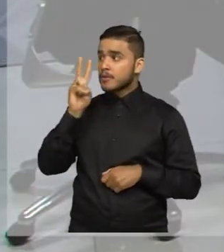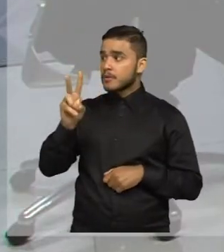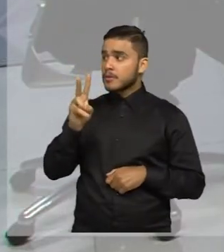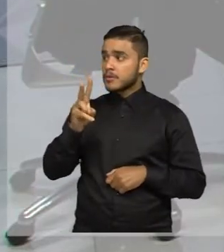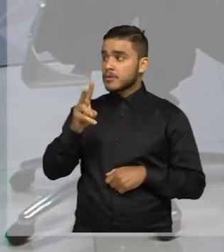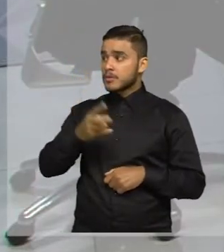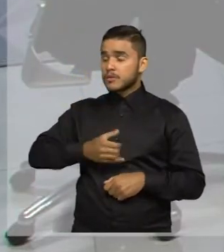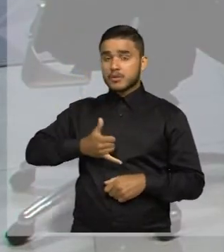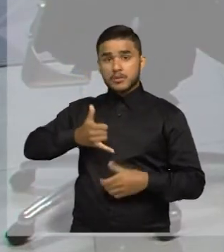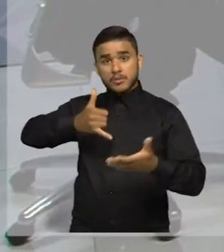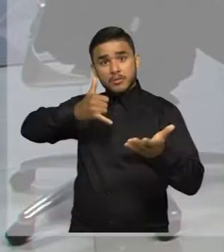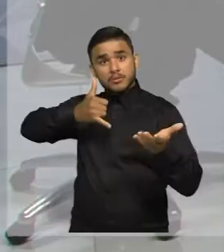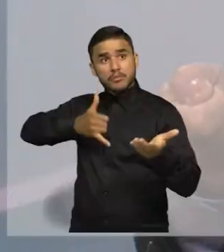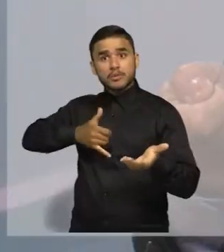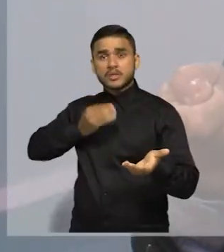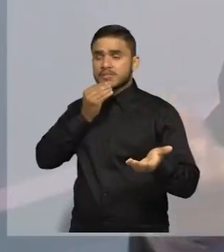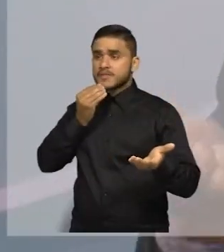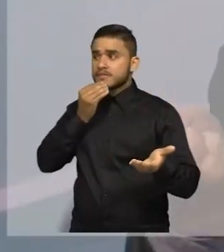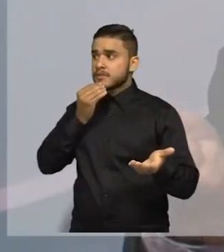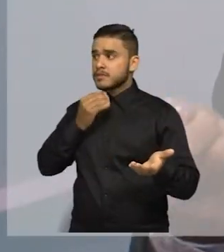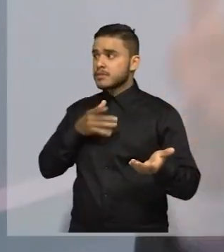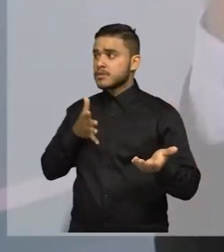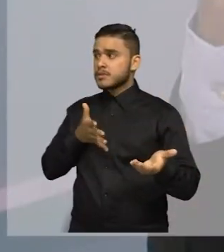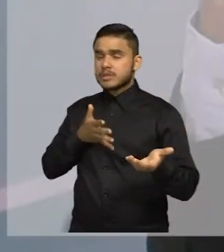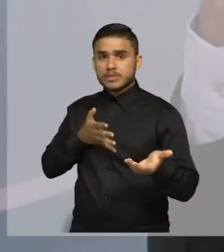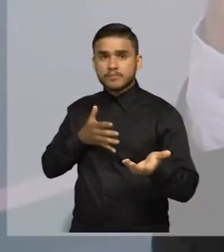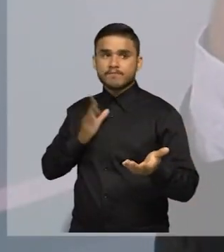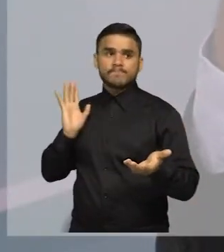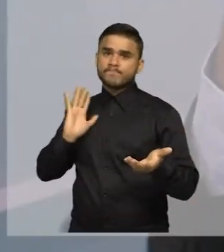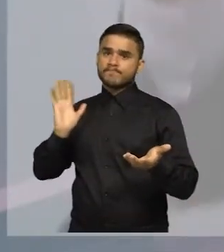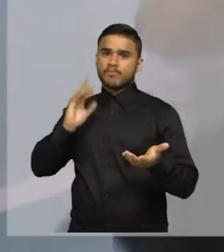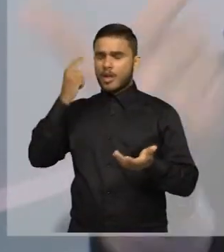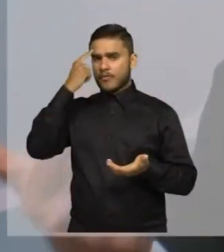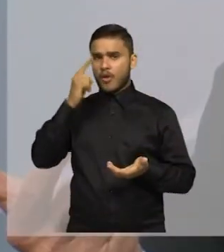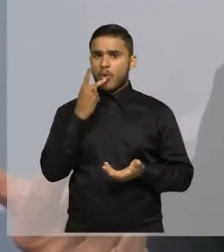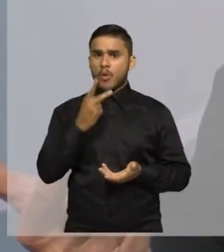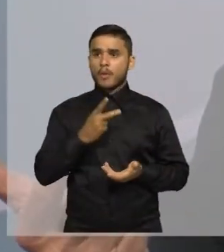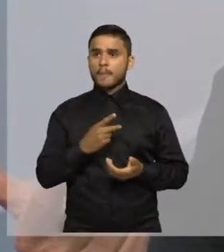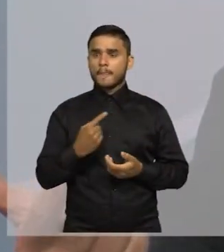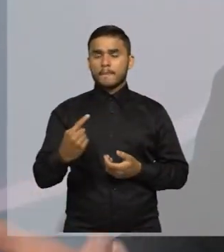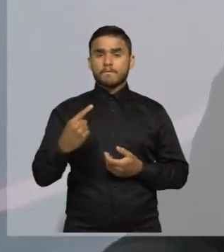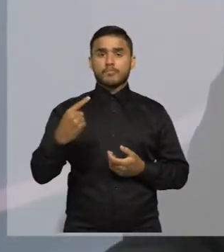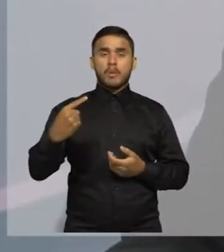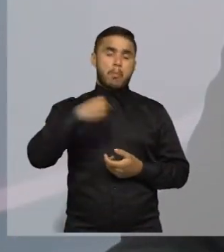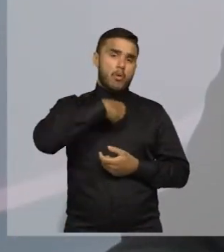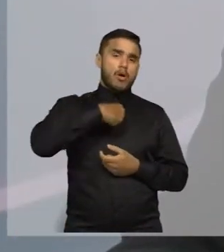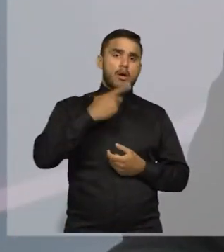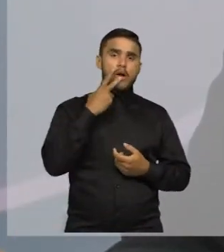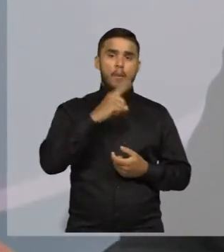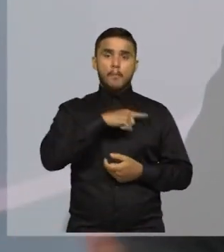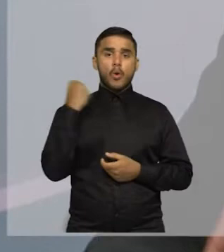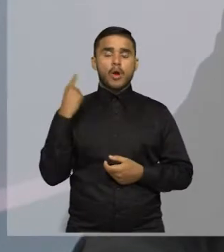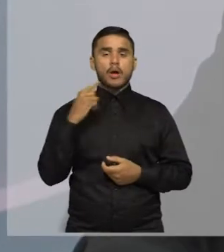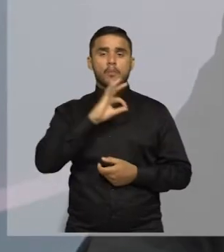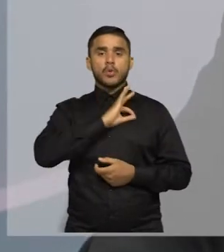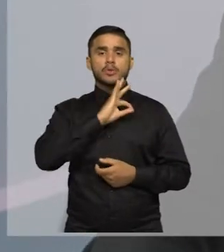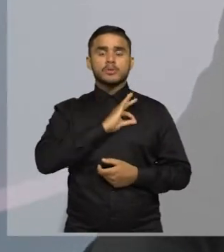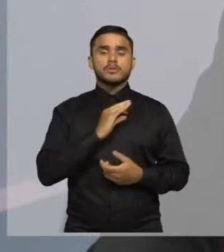de bandidos e ele poderia ter atirado, não atirou porque ele, com medo de responder, atiraram nele e mataram o policial.